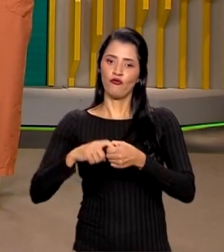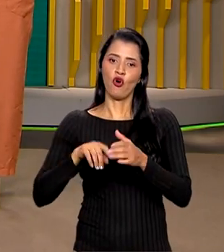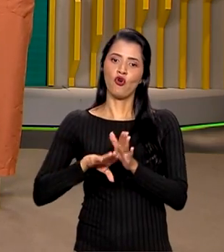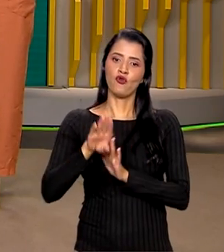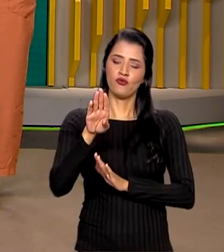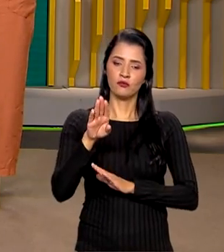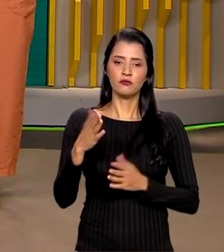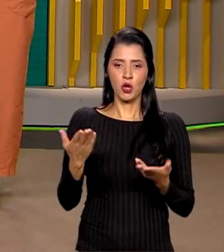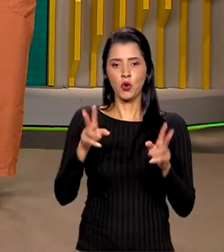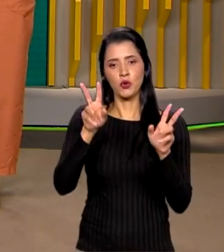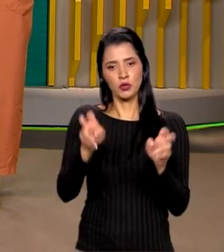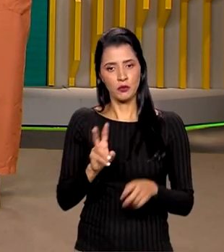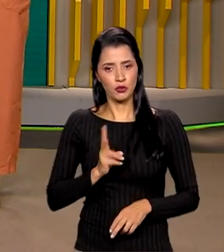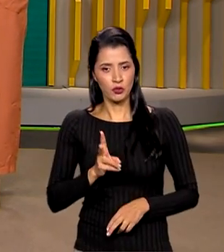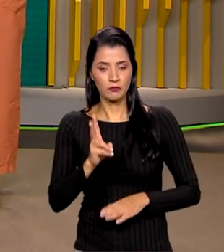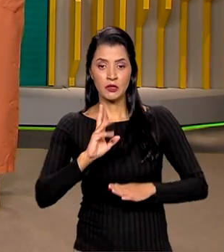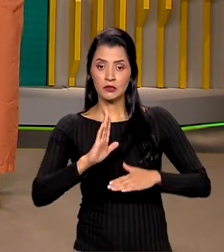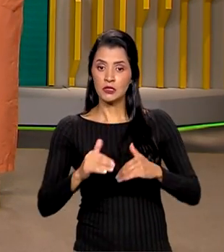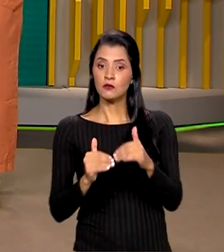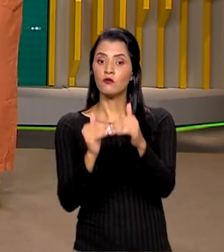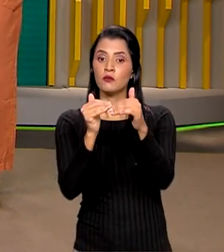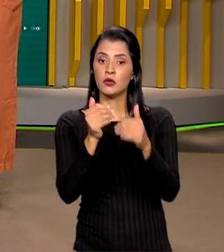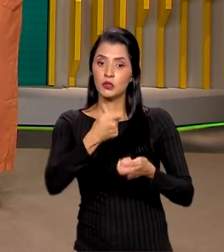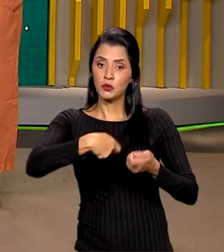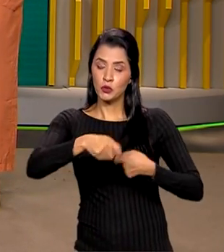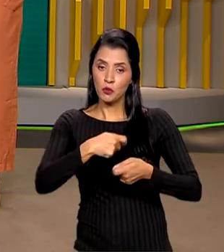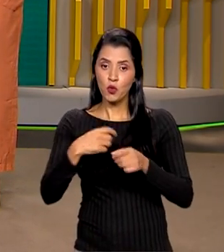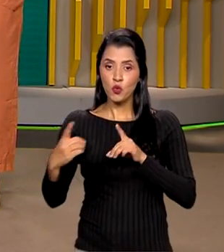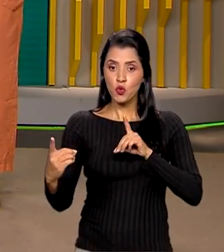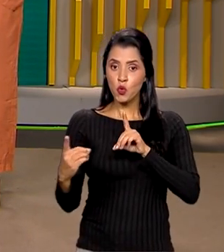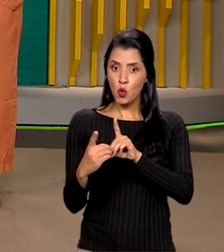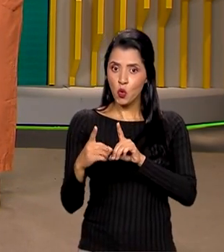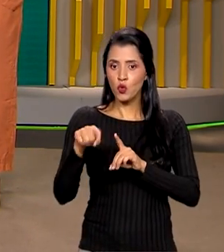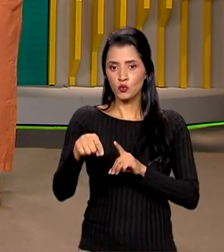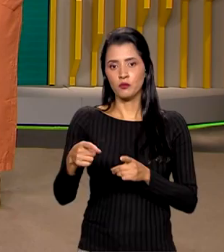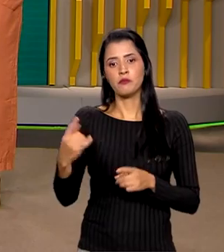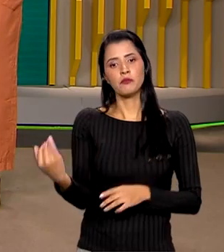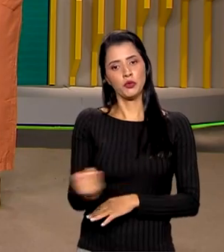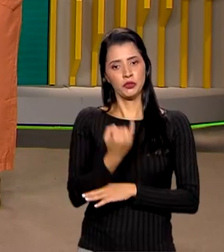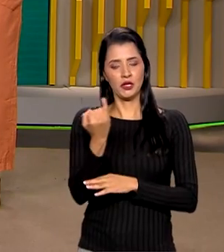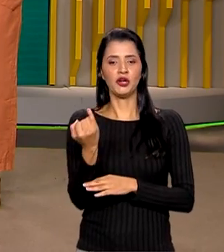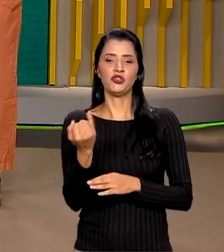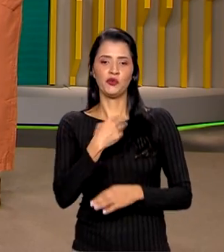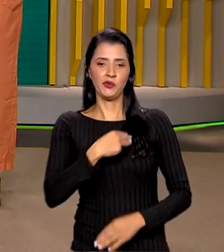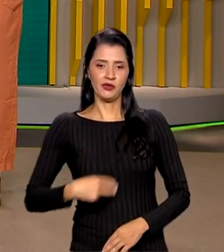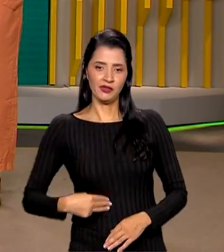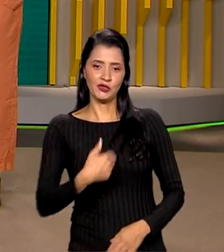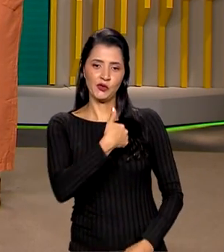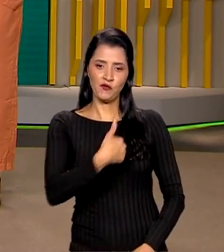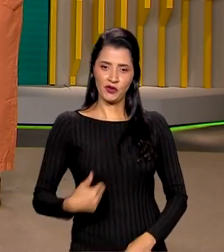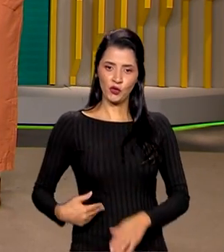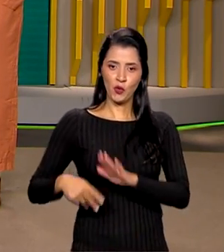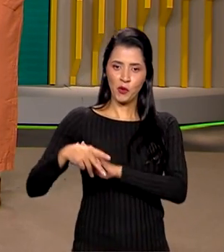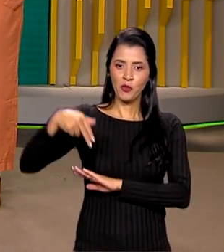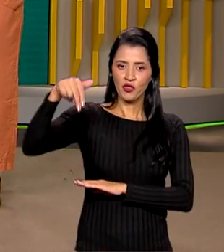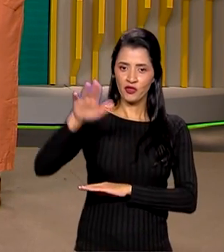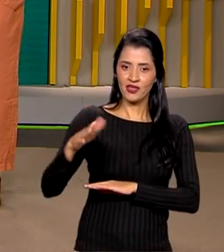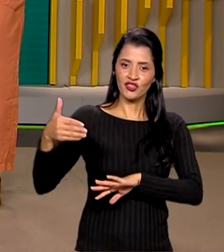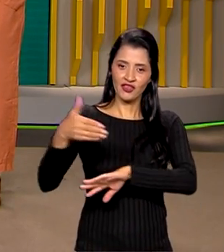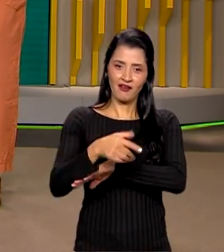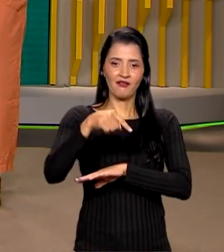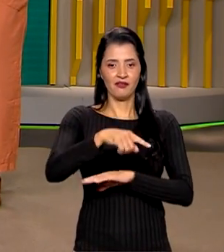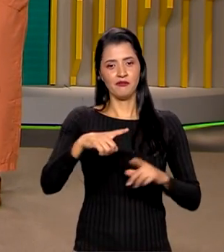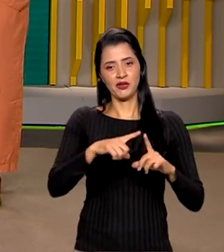E tratando ainda de desenvolvimento econômico, um encontro importante reuniu ministros e governadores do Nordeste aqui em Brasília.